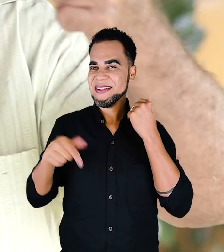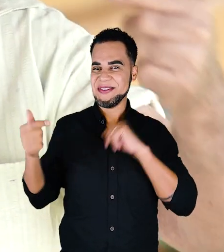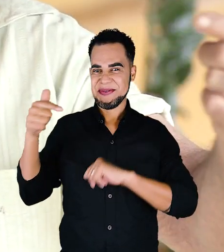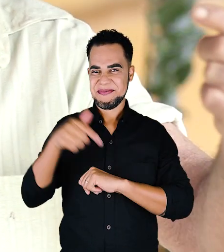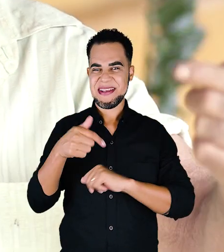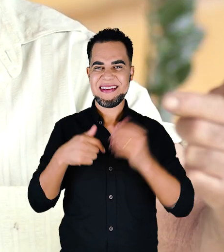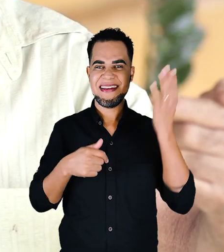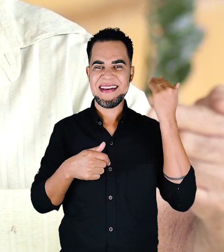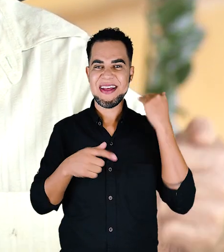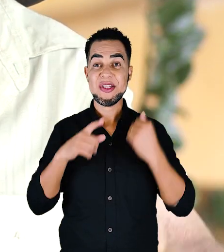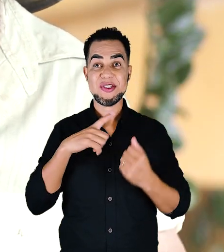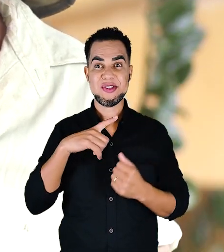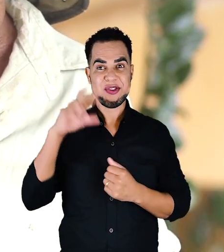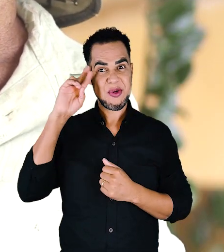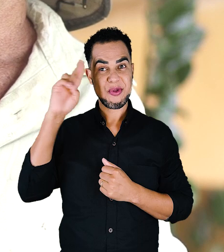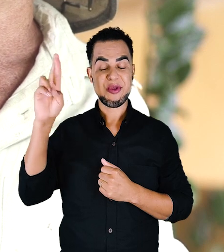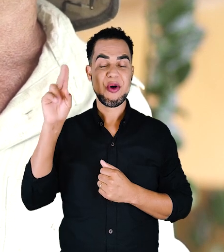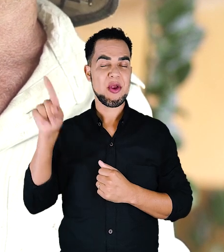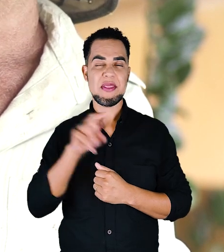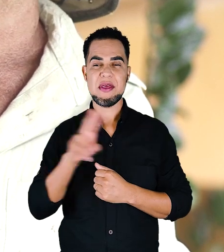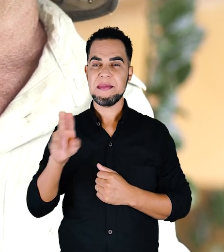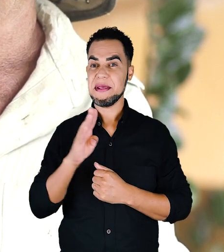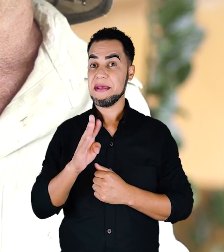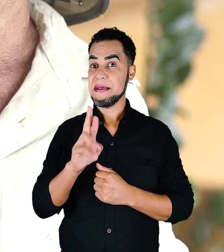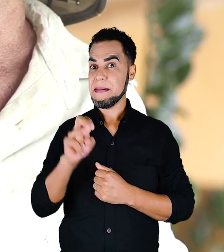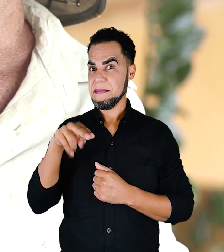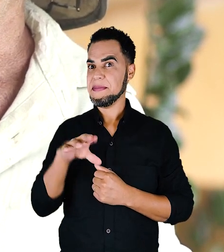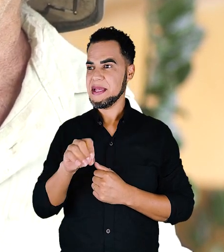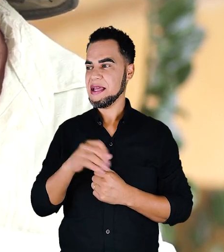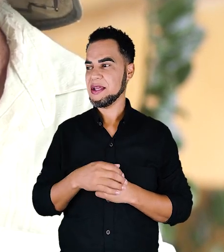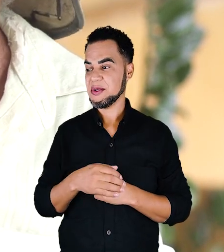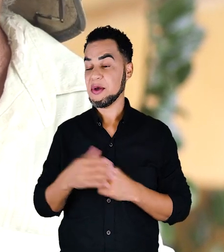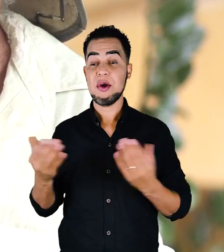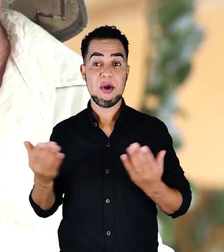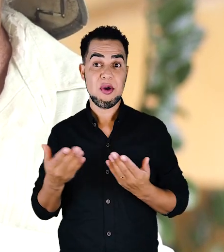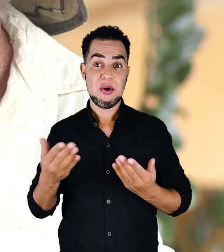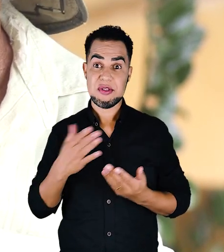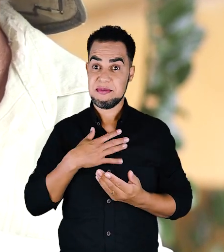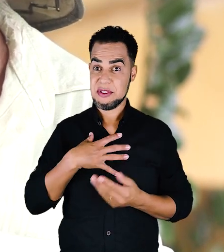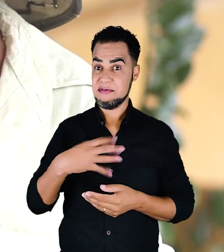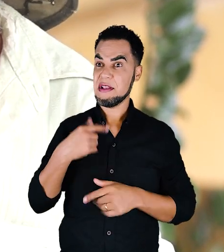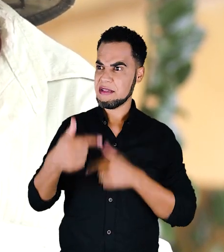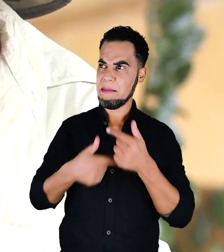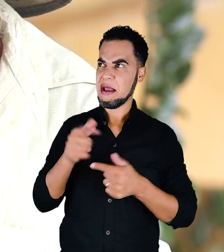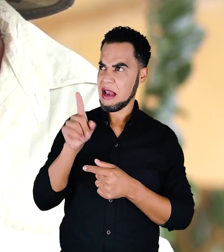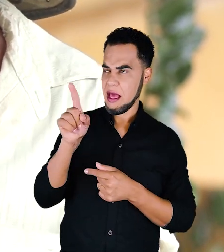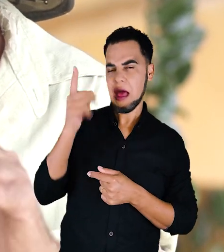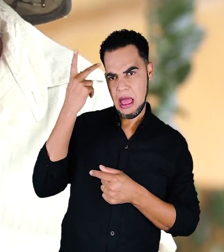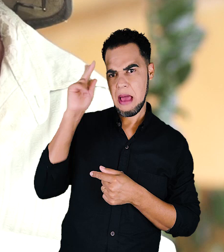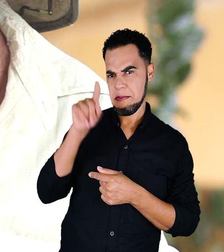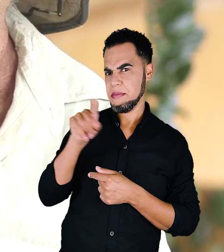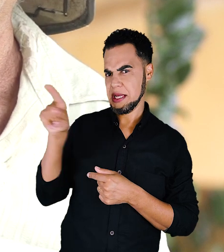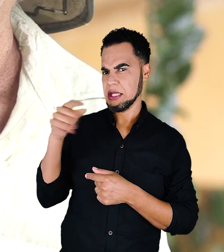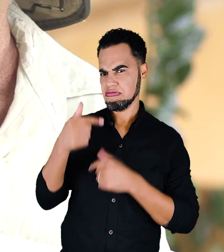e antes da gente vir para cá, tinha o dono que era dessa serra, o Breno. Hoje meus meninos trabalham, quase tudo aí na serra, e para